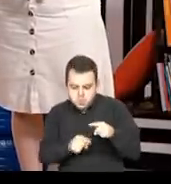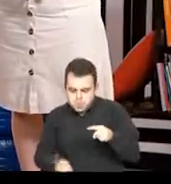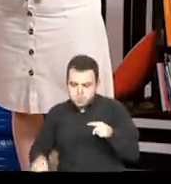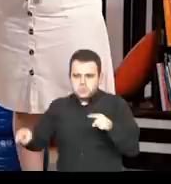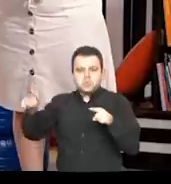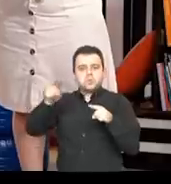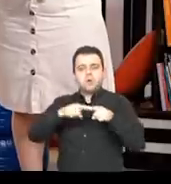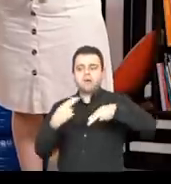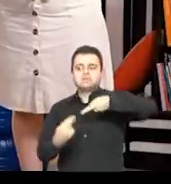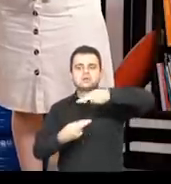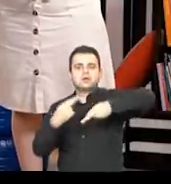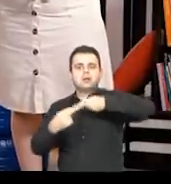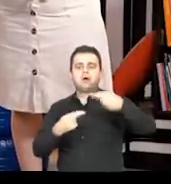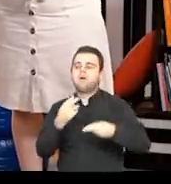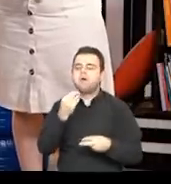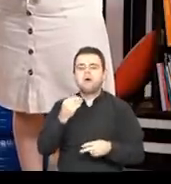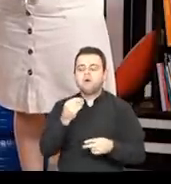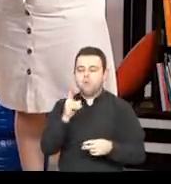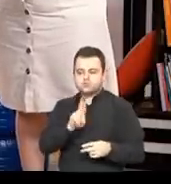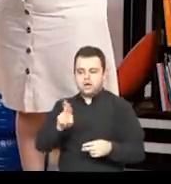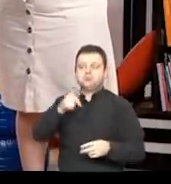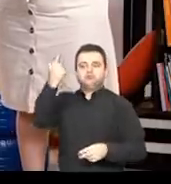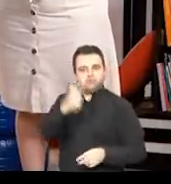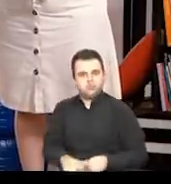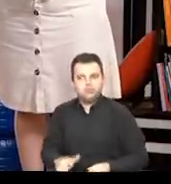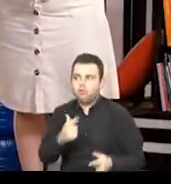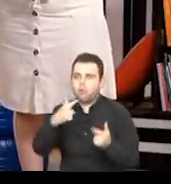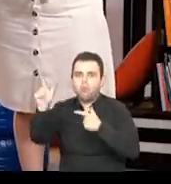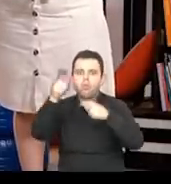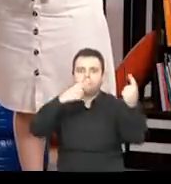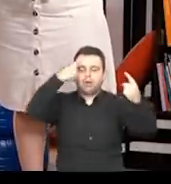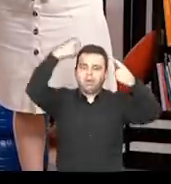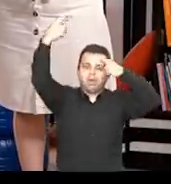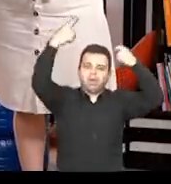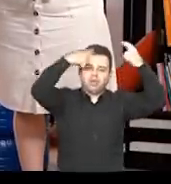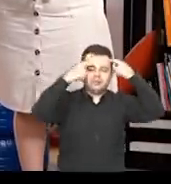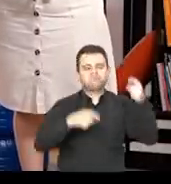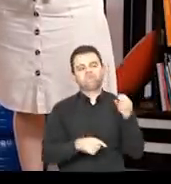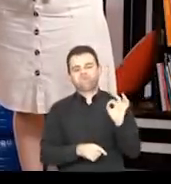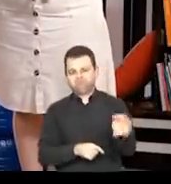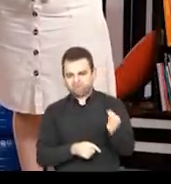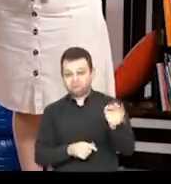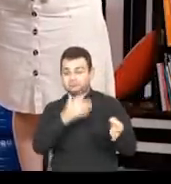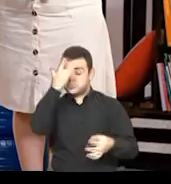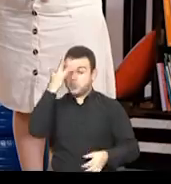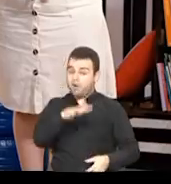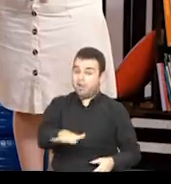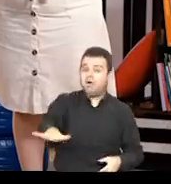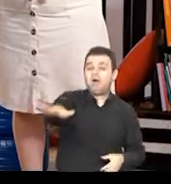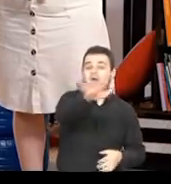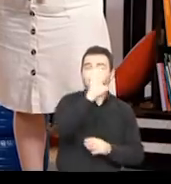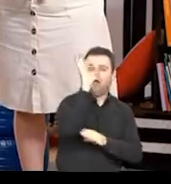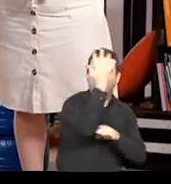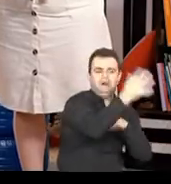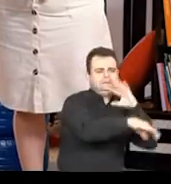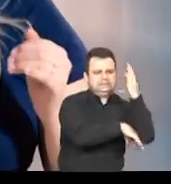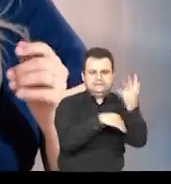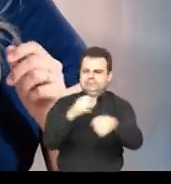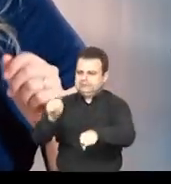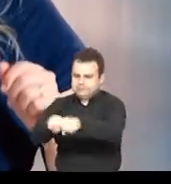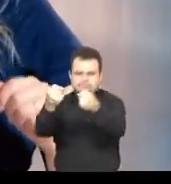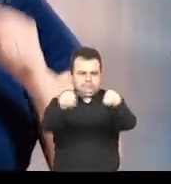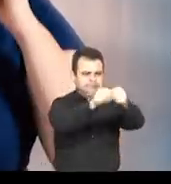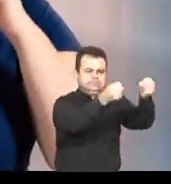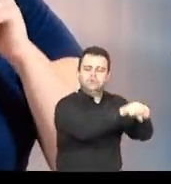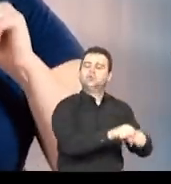é muito importante, né? Muito mesmo. Mas o ser humano, ele causa impacto no meio ambiente de diversas formas.